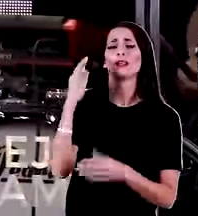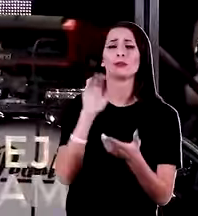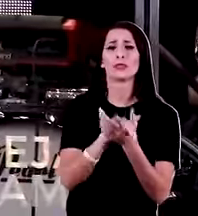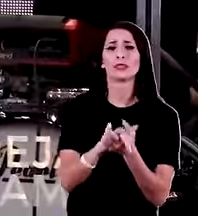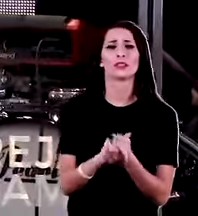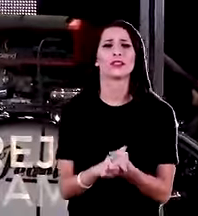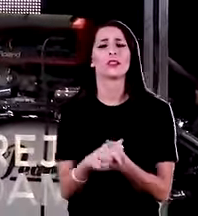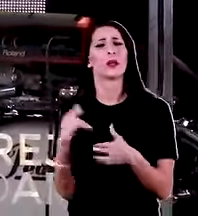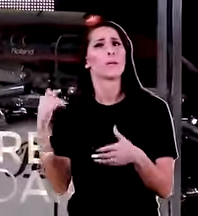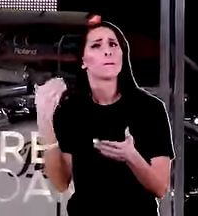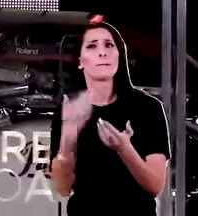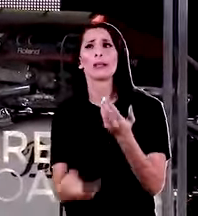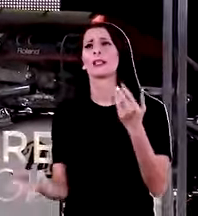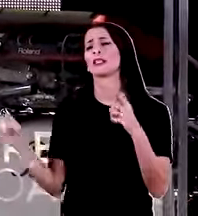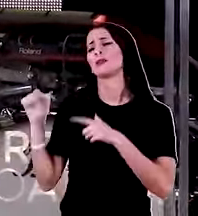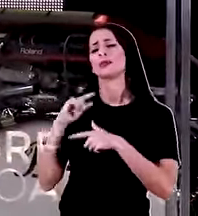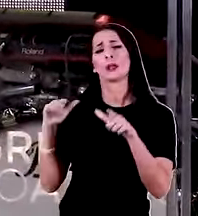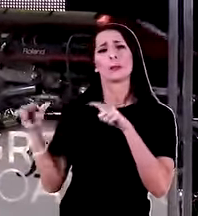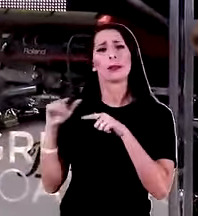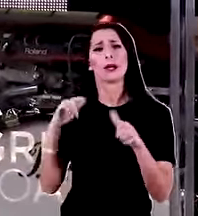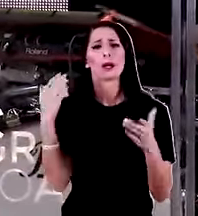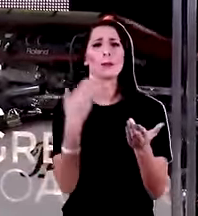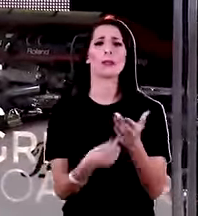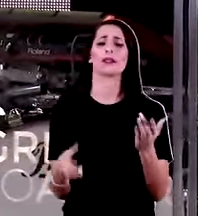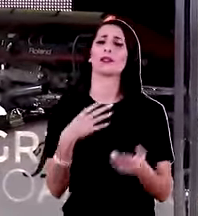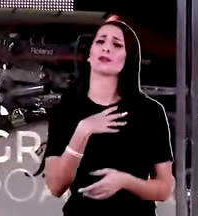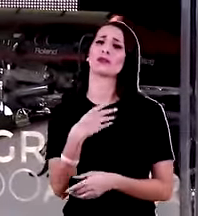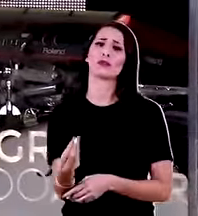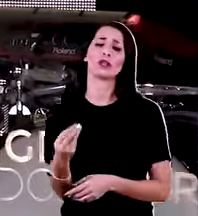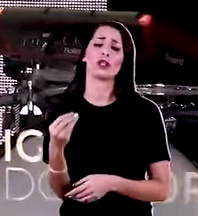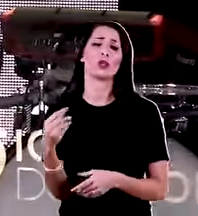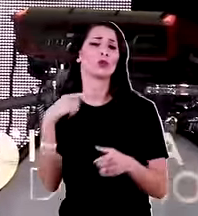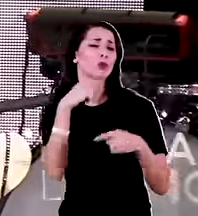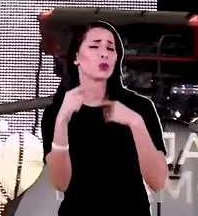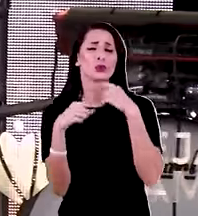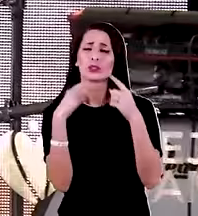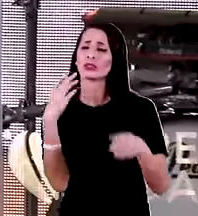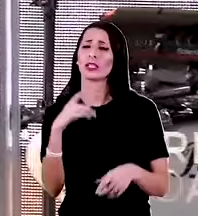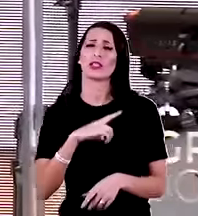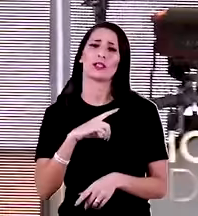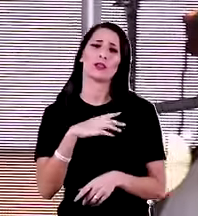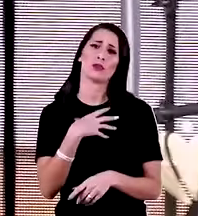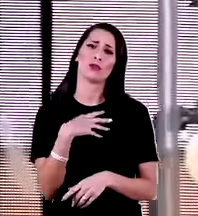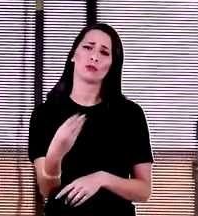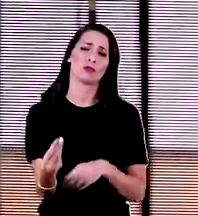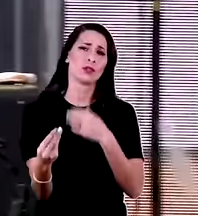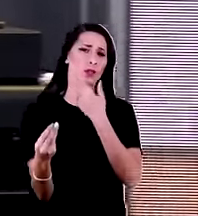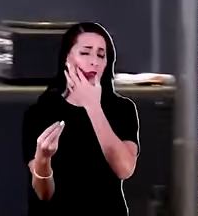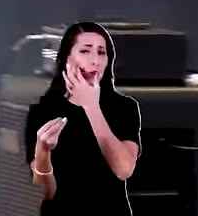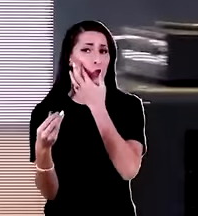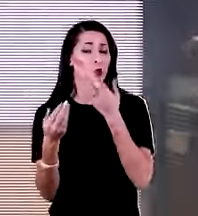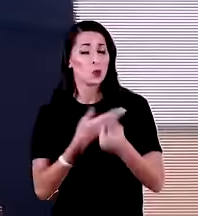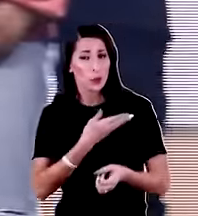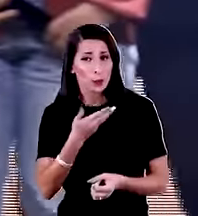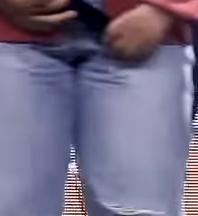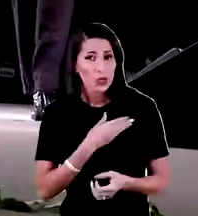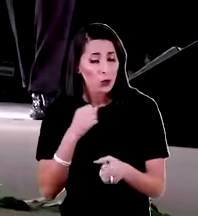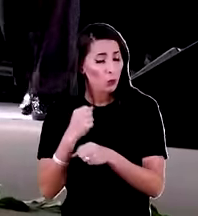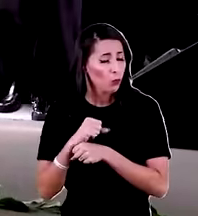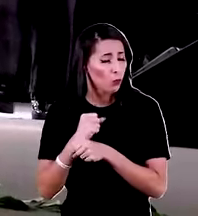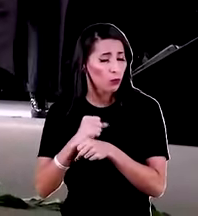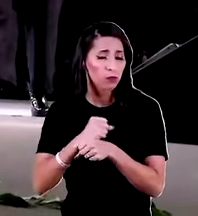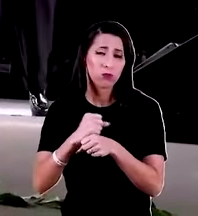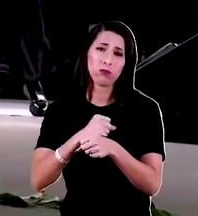amiga que perdeu um filho. De uma amiga que não consegue ter um filho. De uma amiga que há